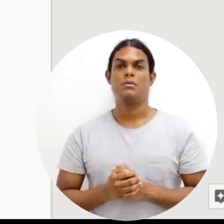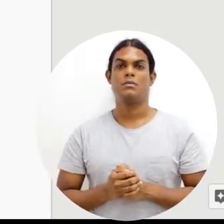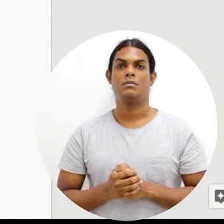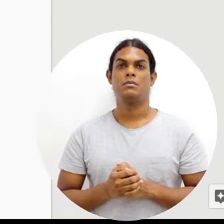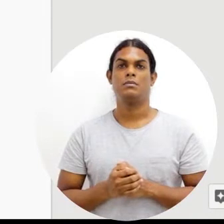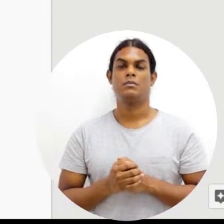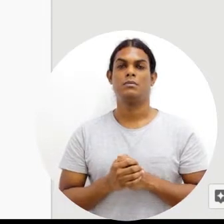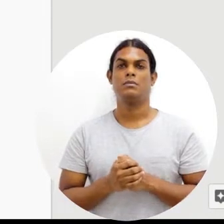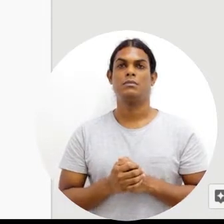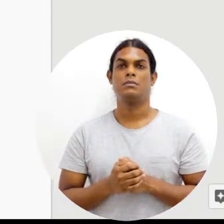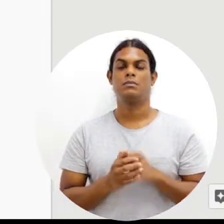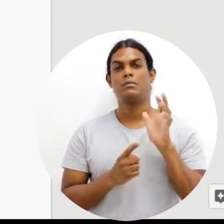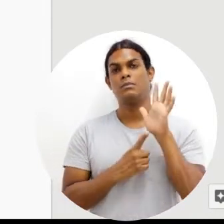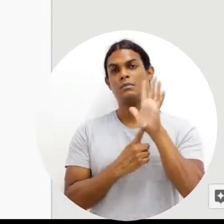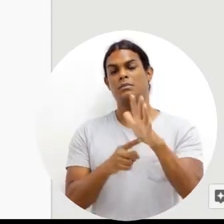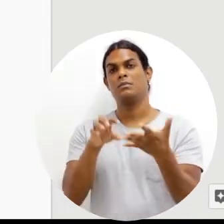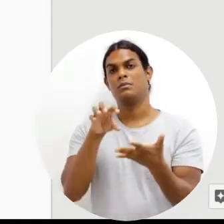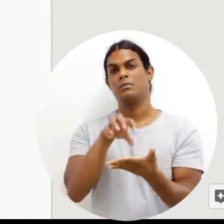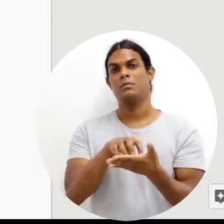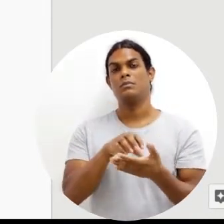para vocês as funcionalidades aqui